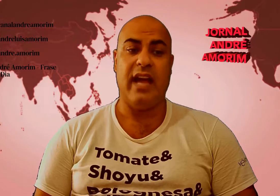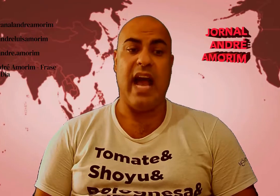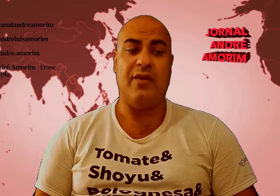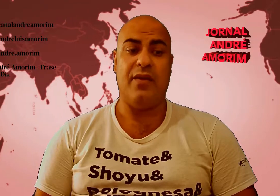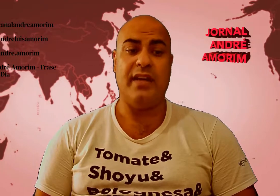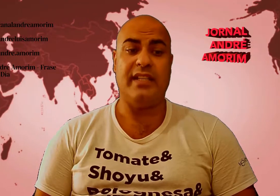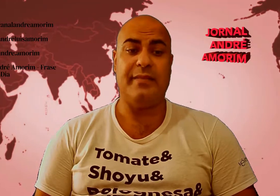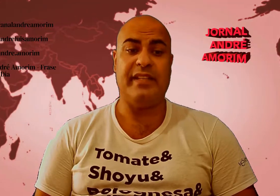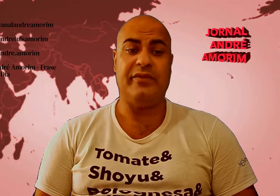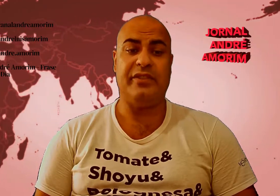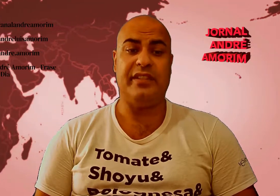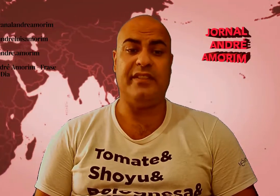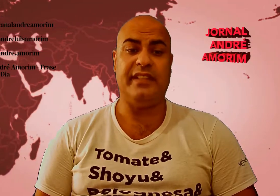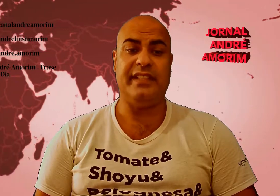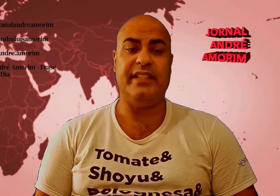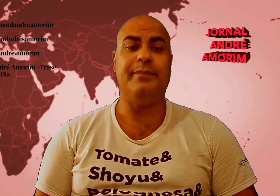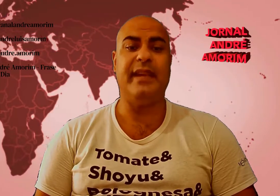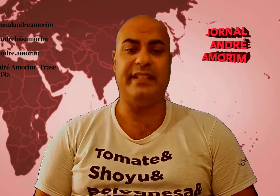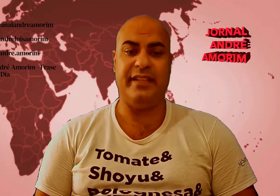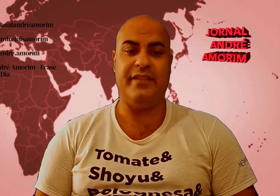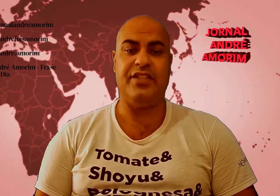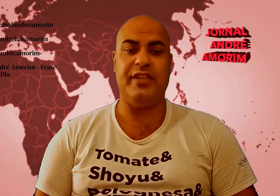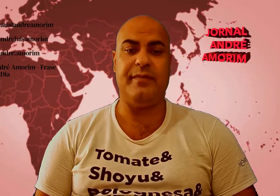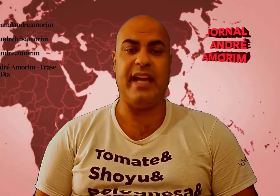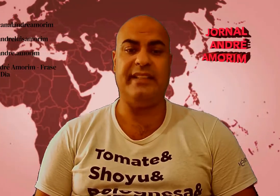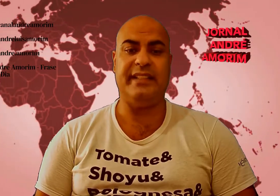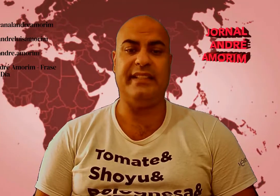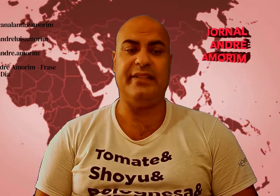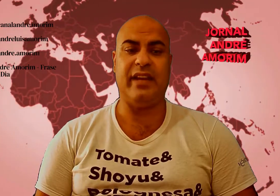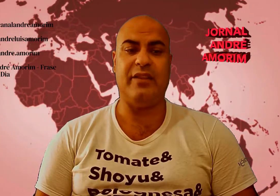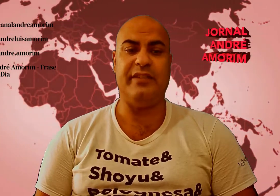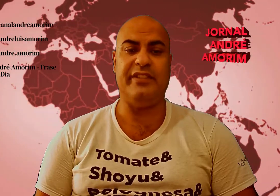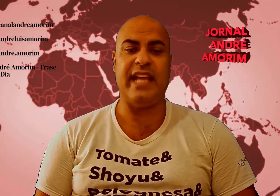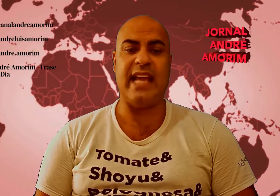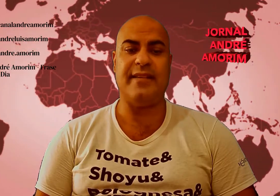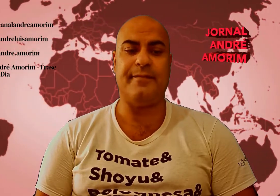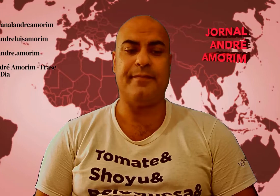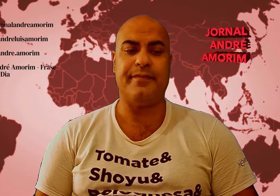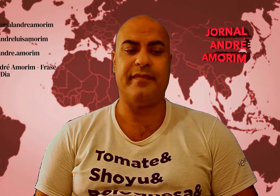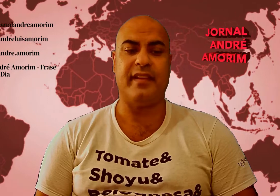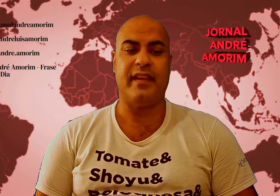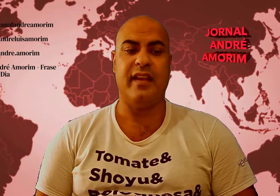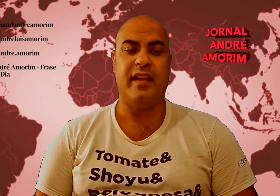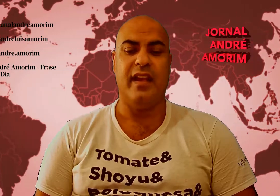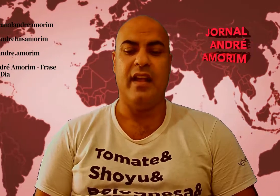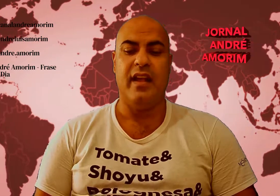F.O. Agora que tem mais condições financeiras, pensa em investir mais nesse seu lado missionária?